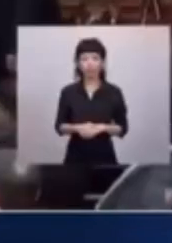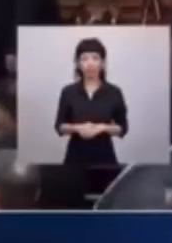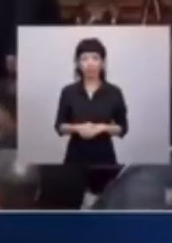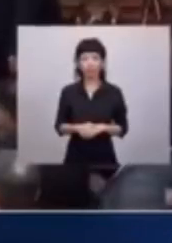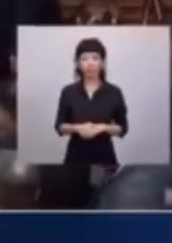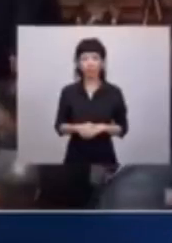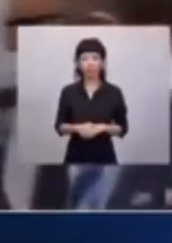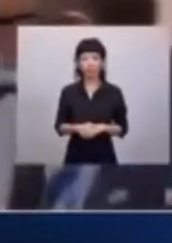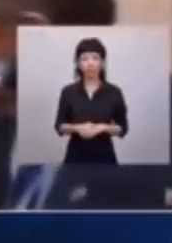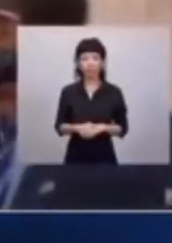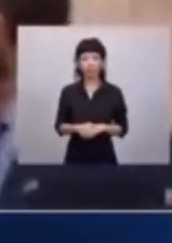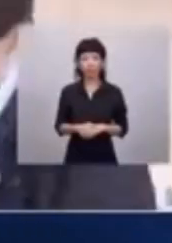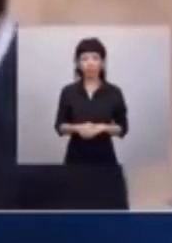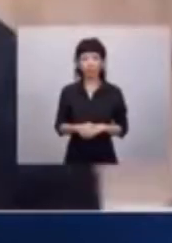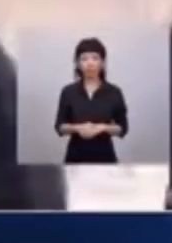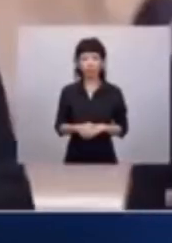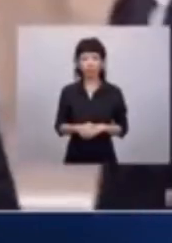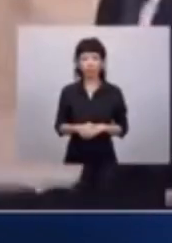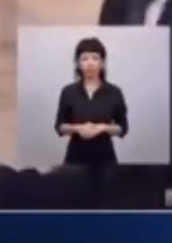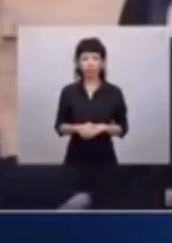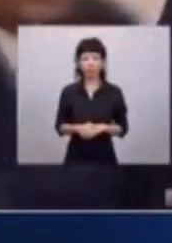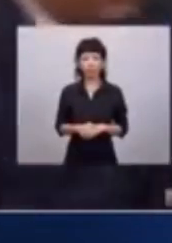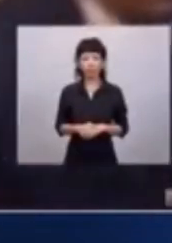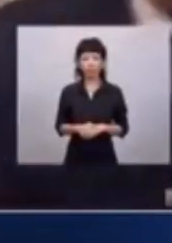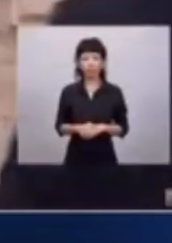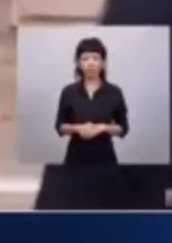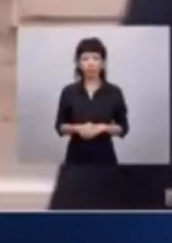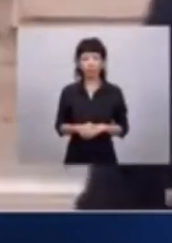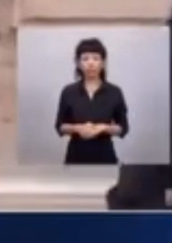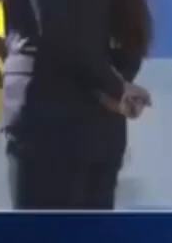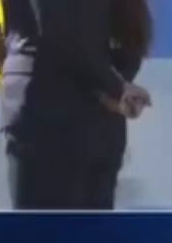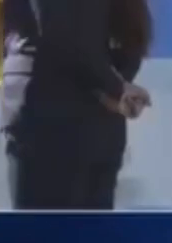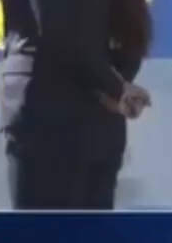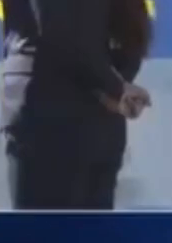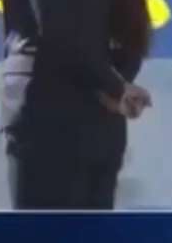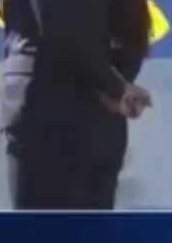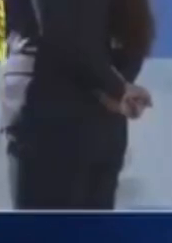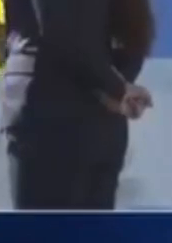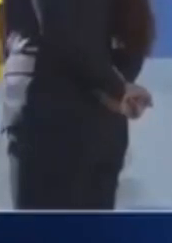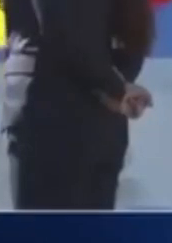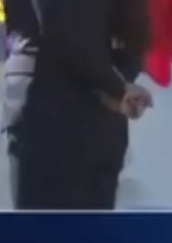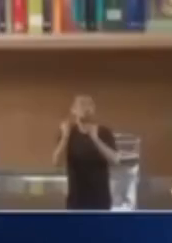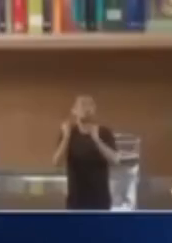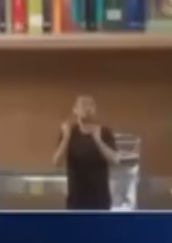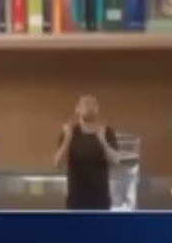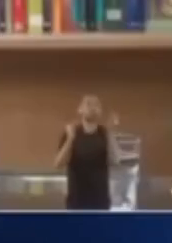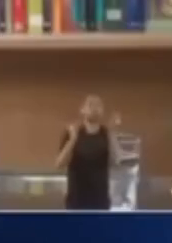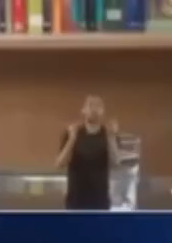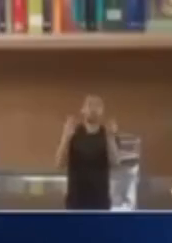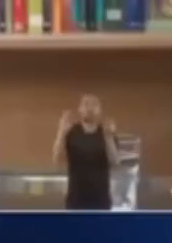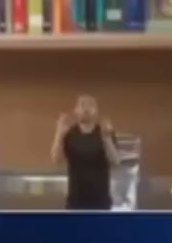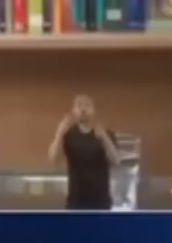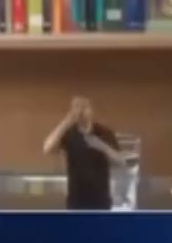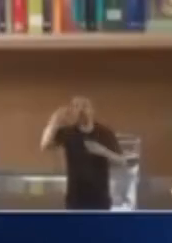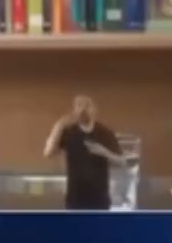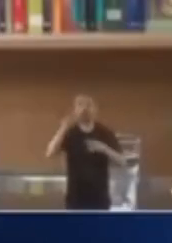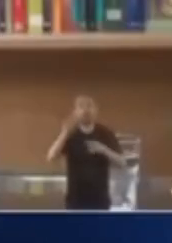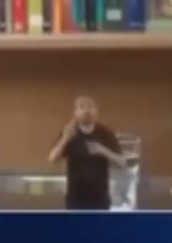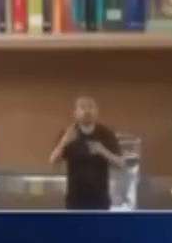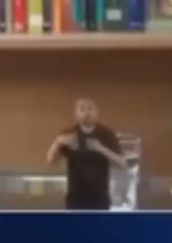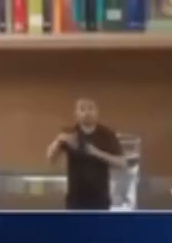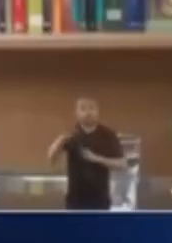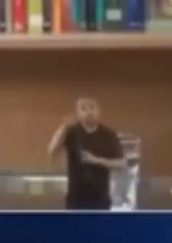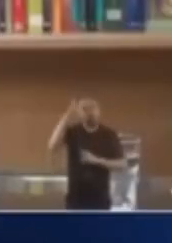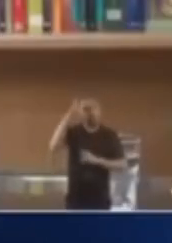eh bastante né propostas bastante controversas e agora efetivamente chega o momento de colocar essa política